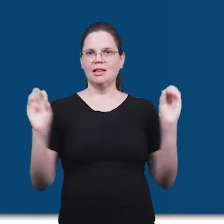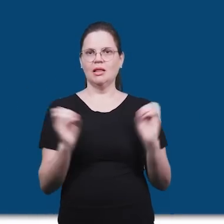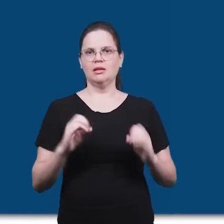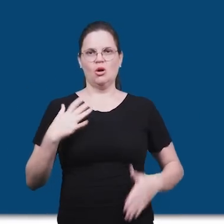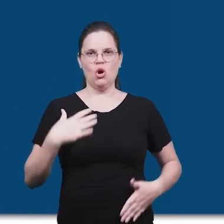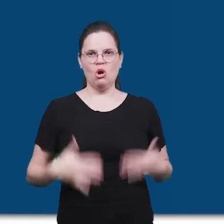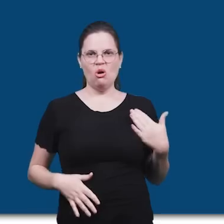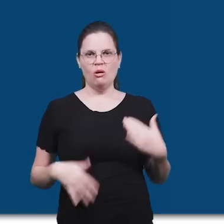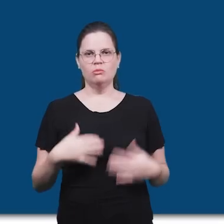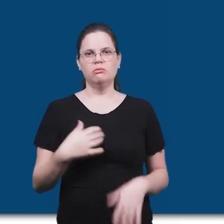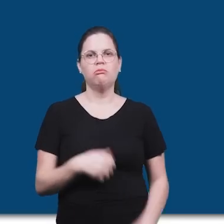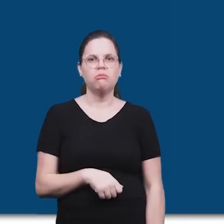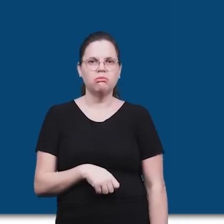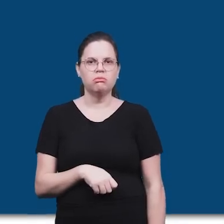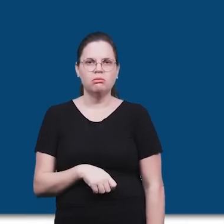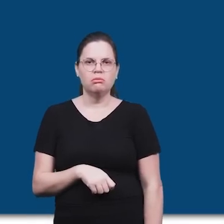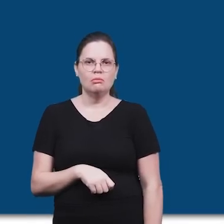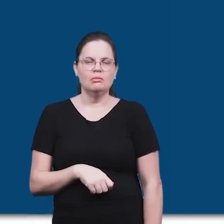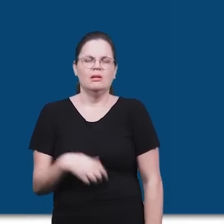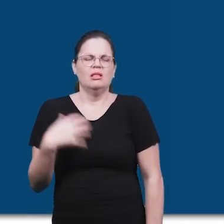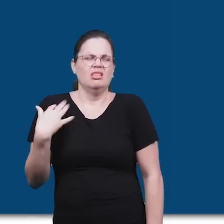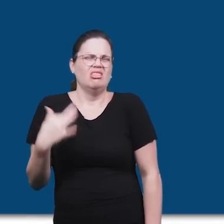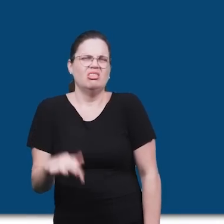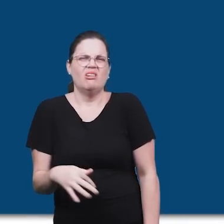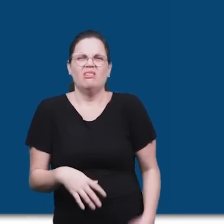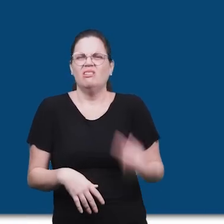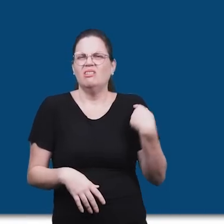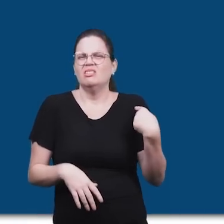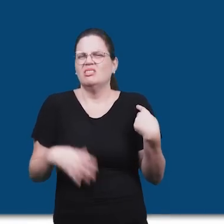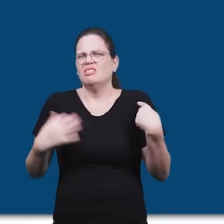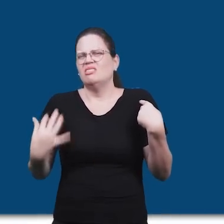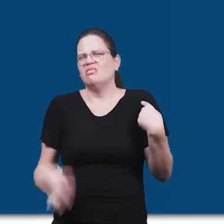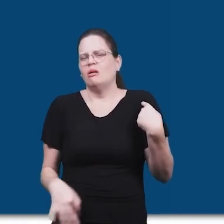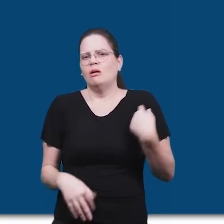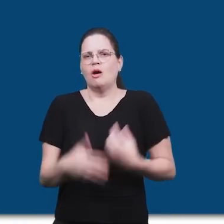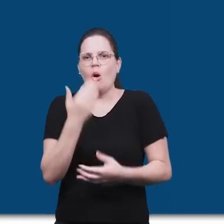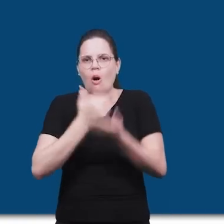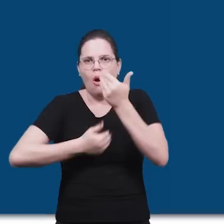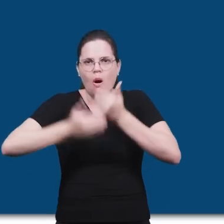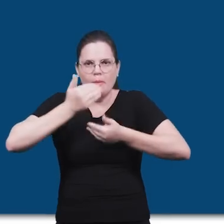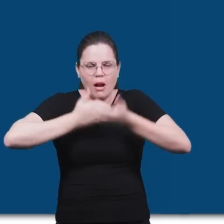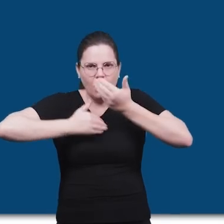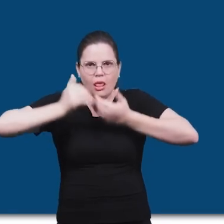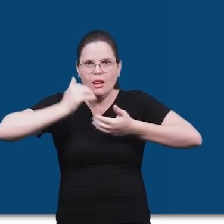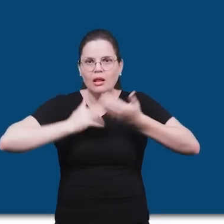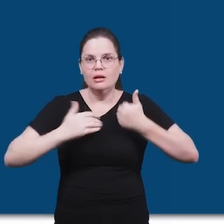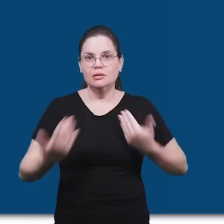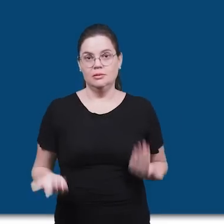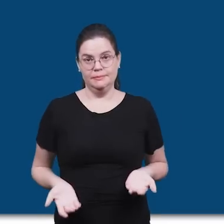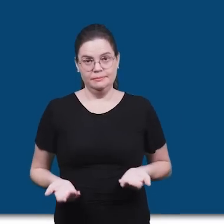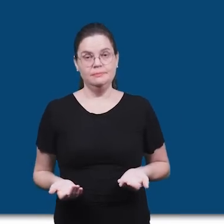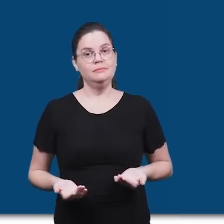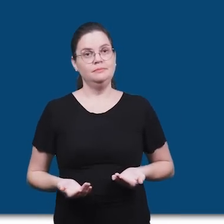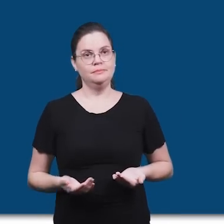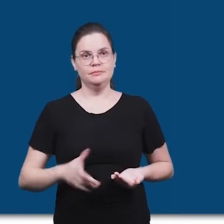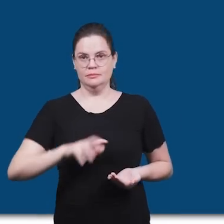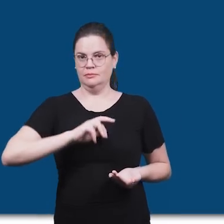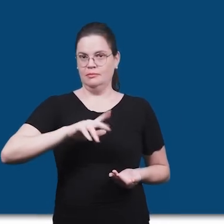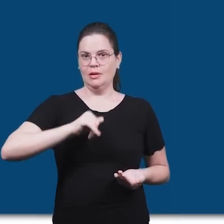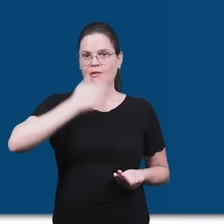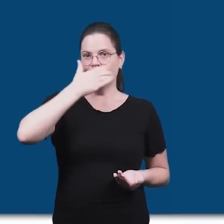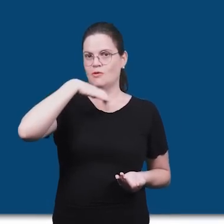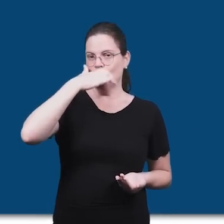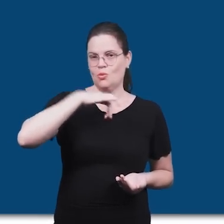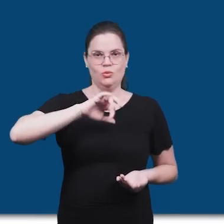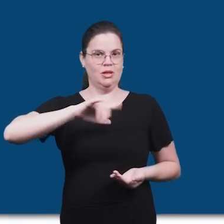corpo não fica bom. Começa a sentir dor no corpo, come mais. E comer mais não é nem